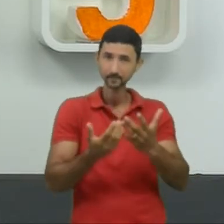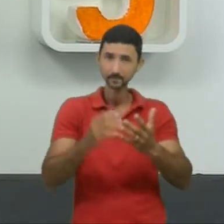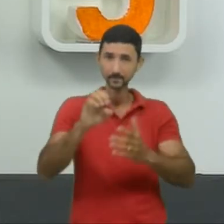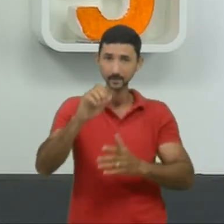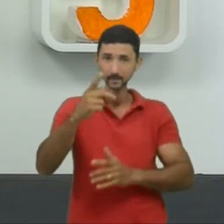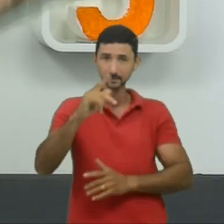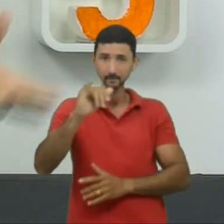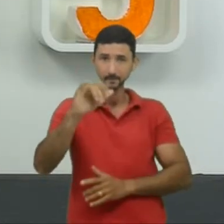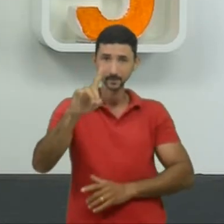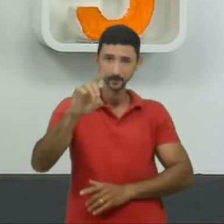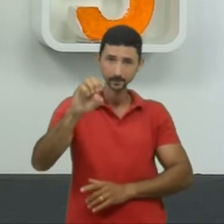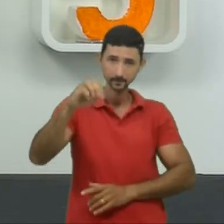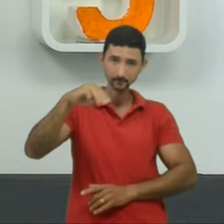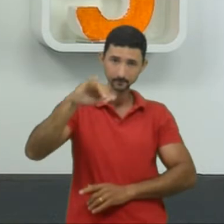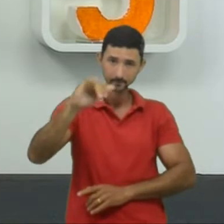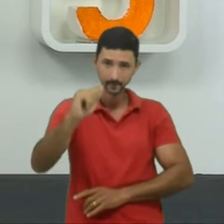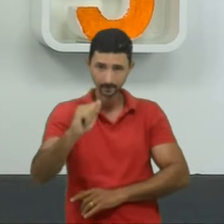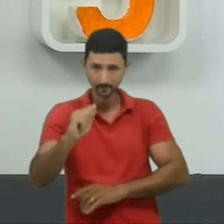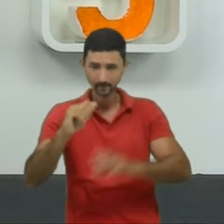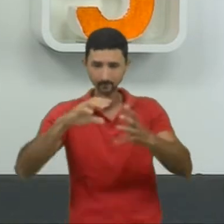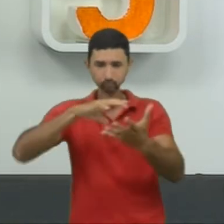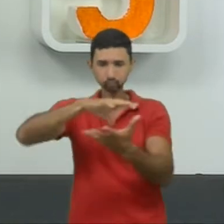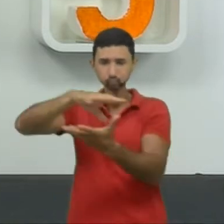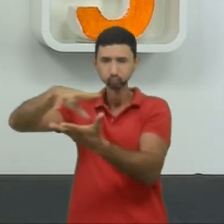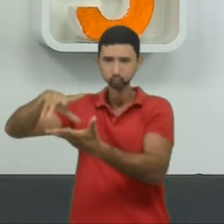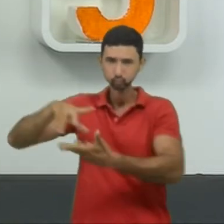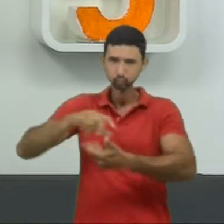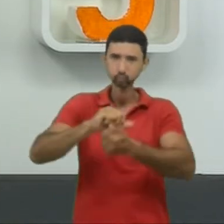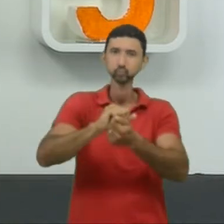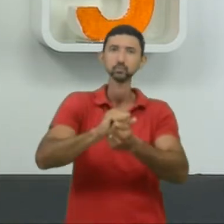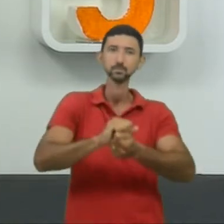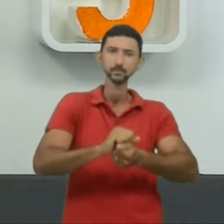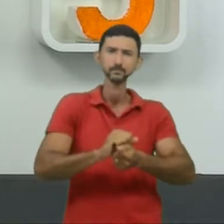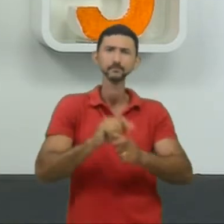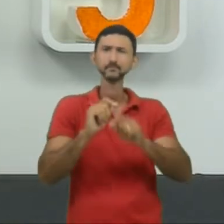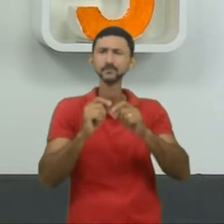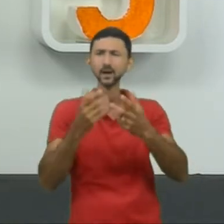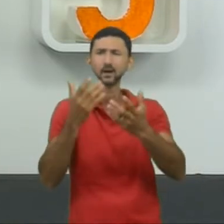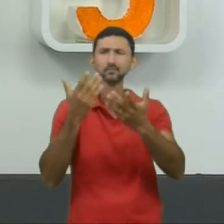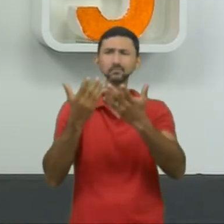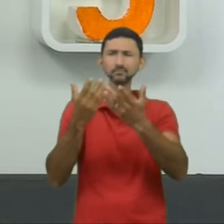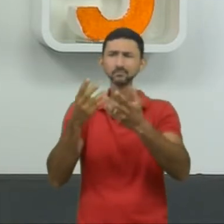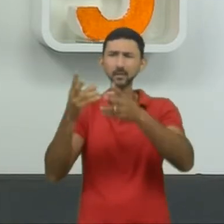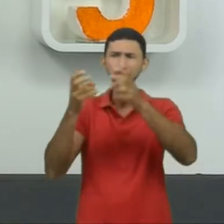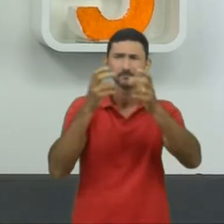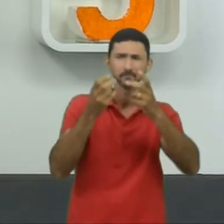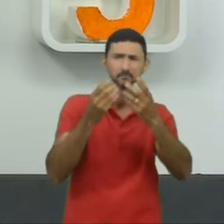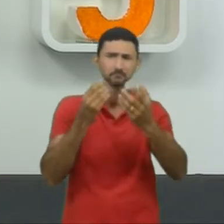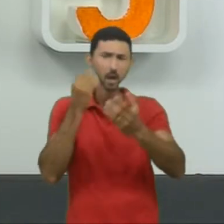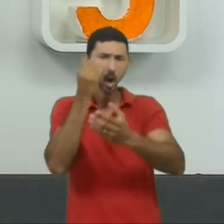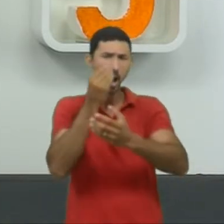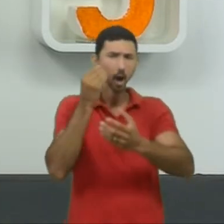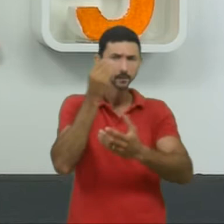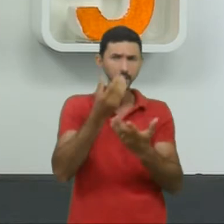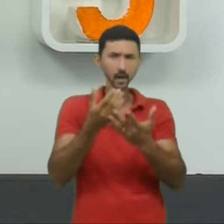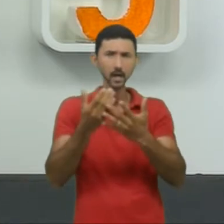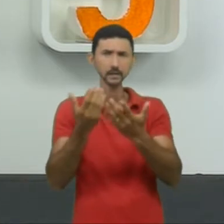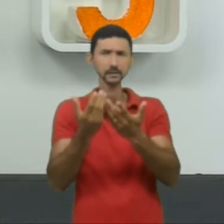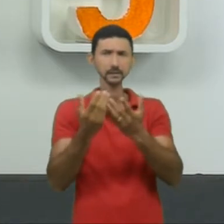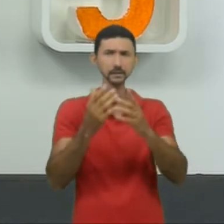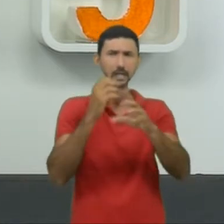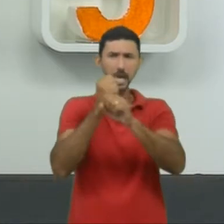epidemia global e a gente está se deparando com muitas análises de dados,